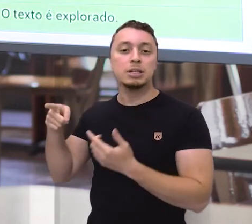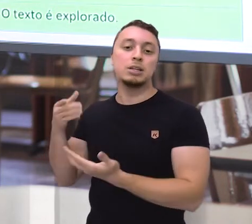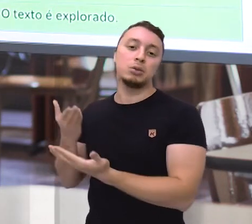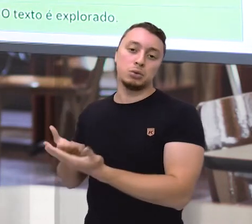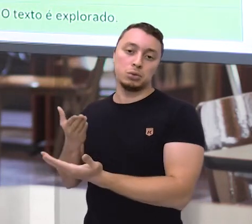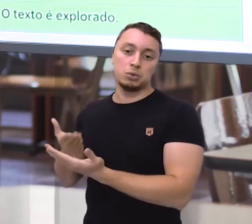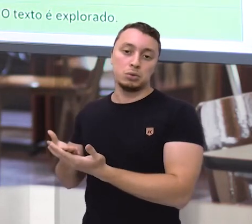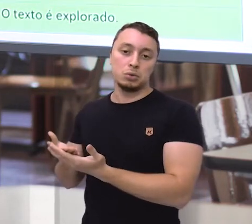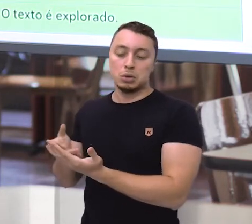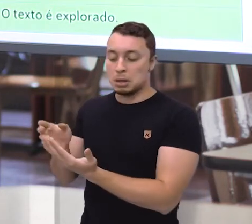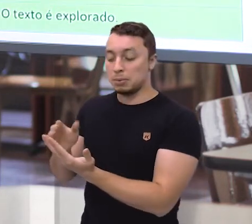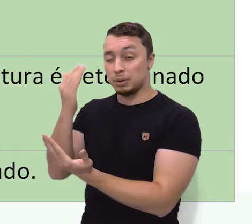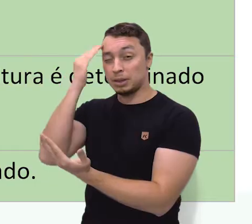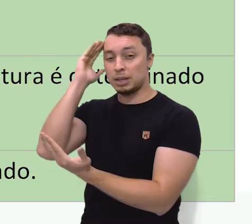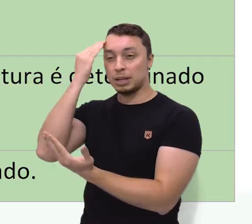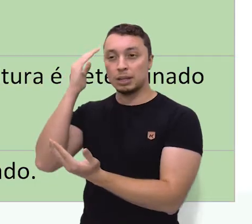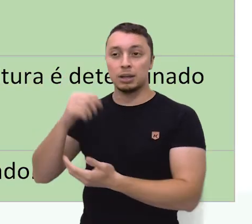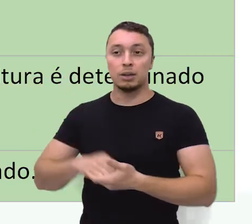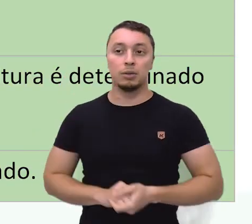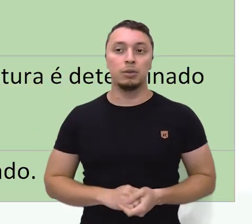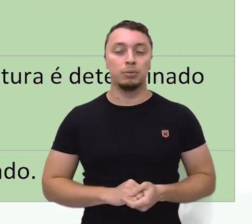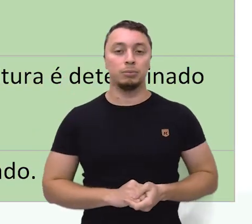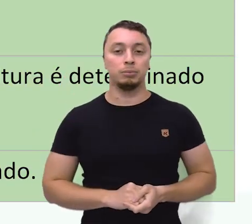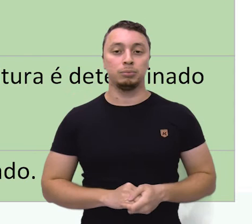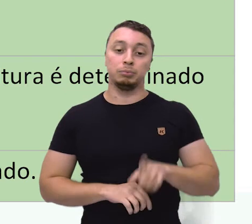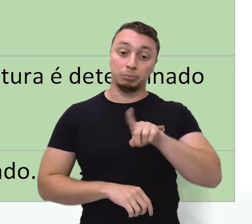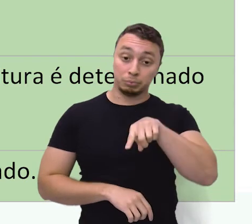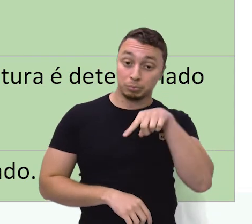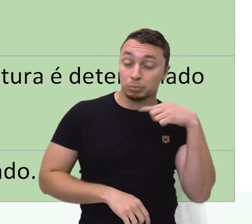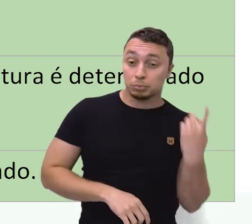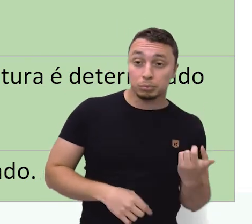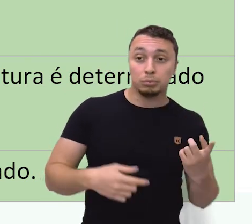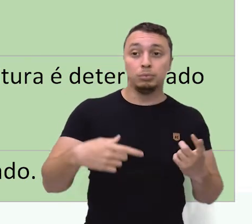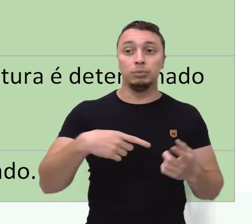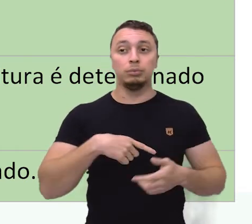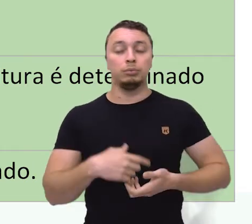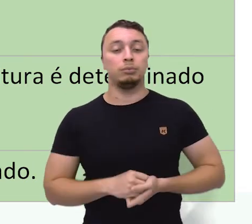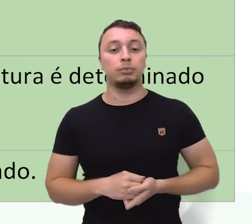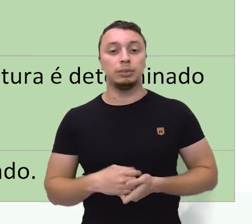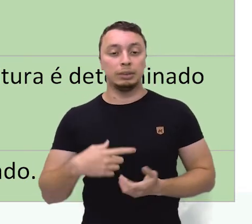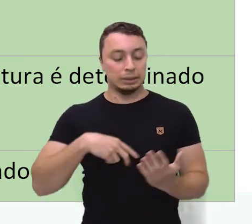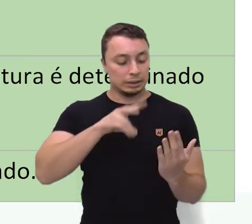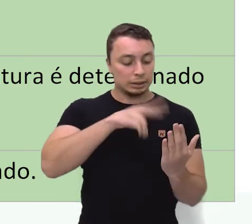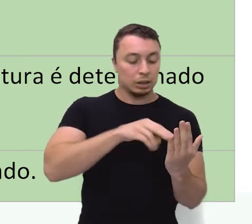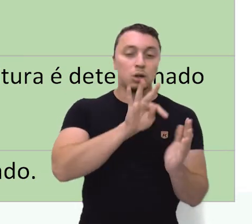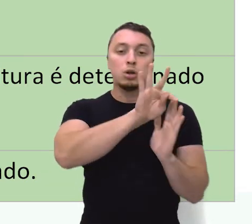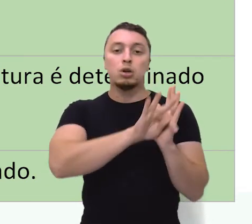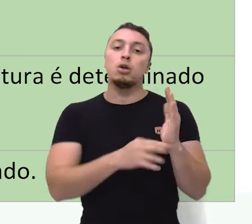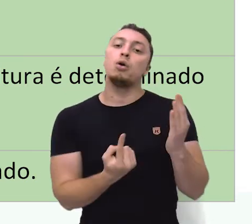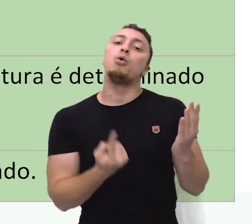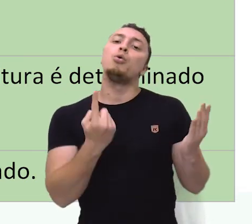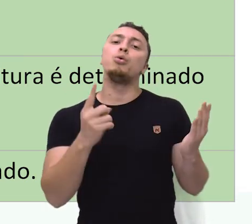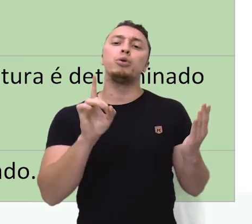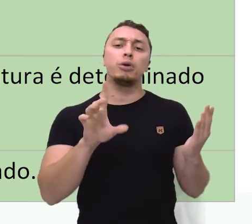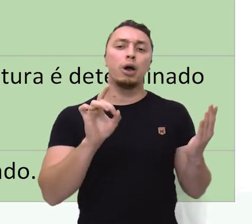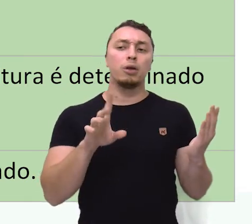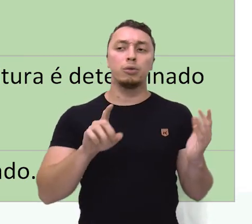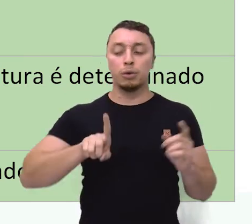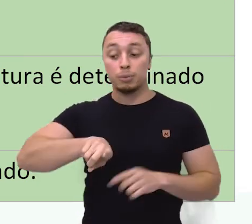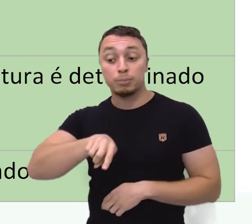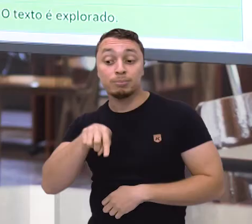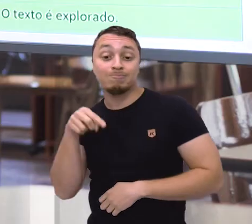leitura. O livro tradicional é uma leitura delimitada pela página, enquanto que o hipertexto tem um